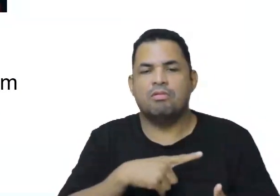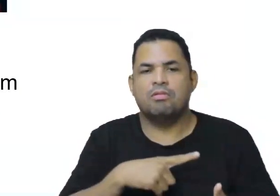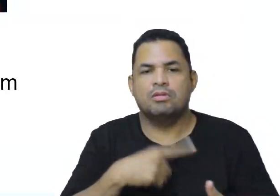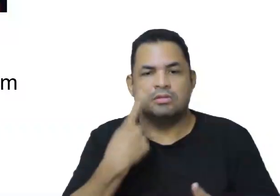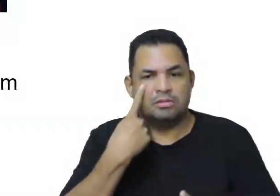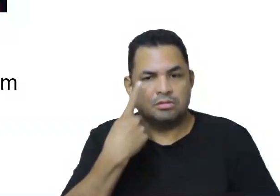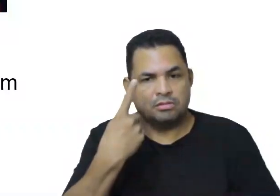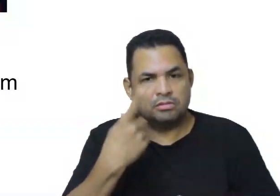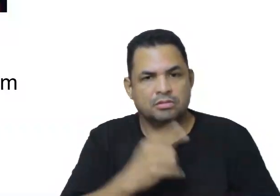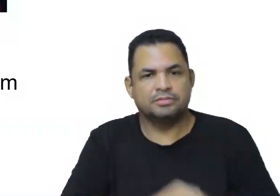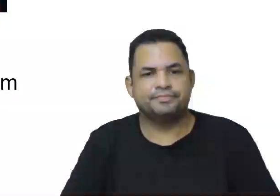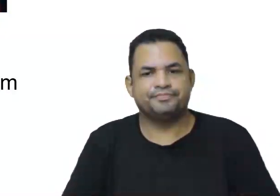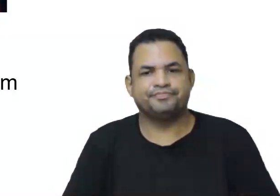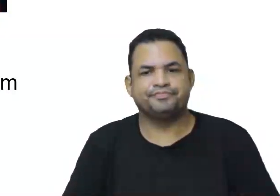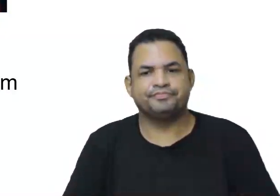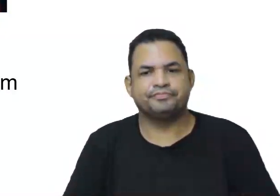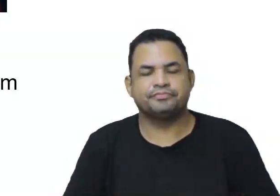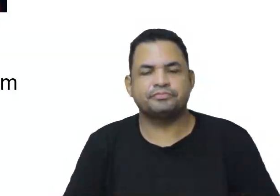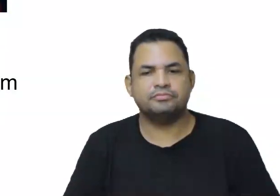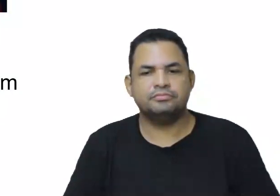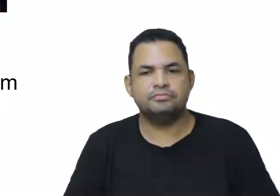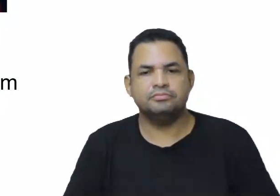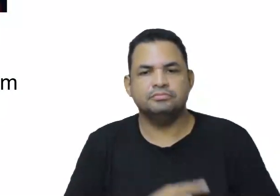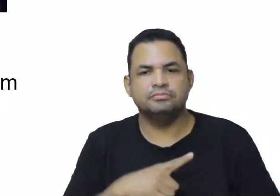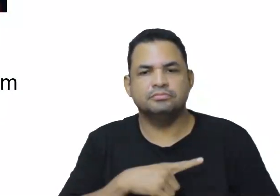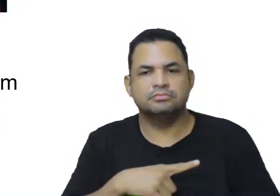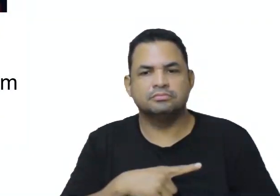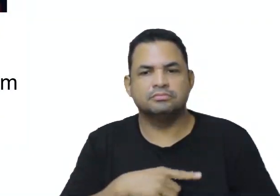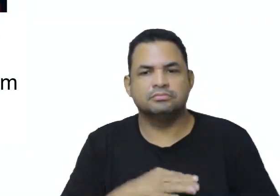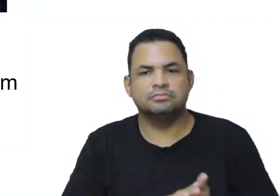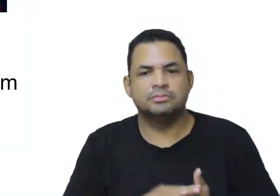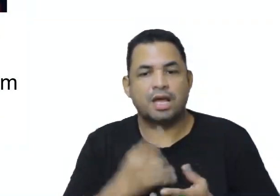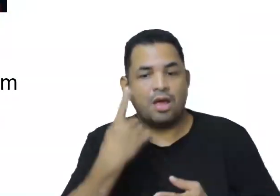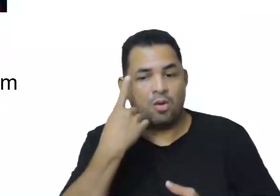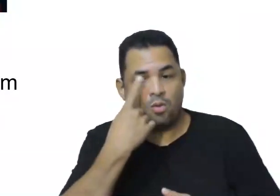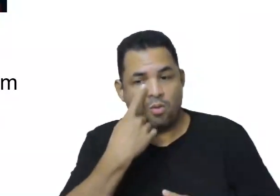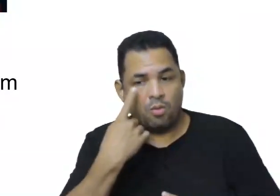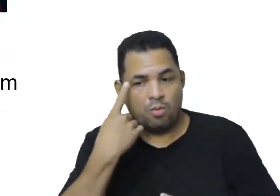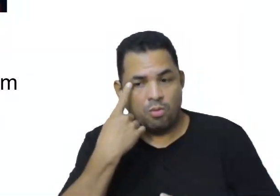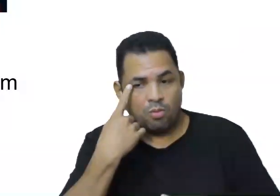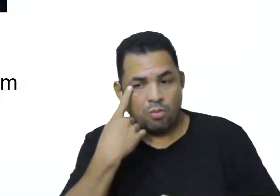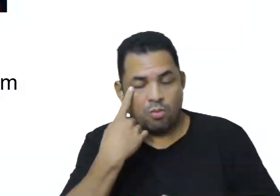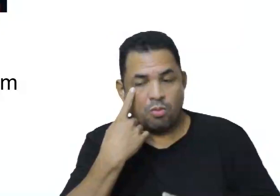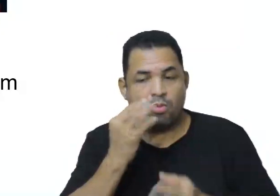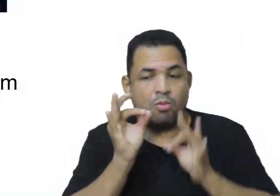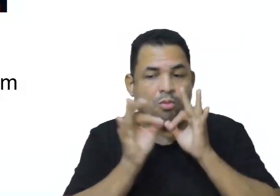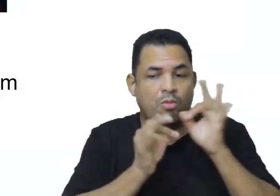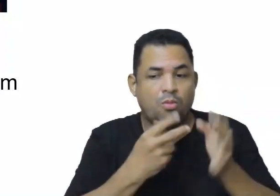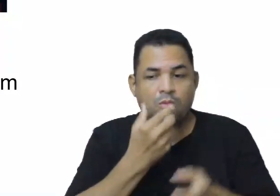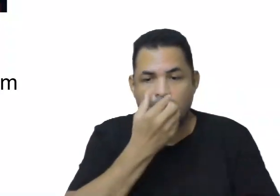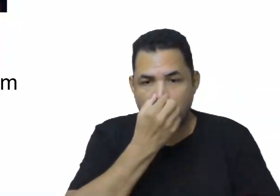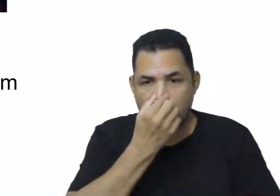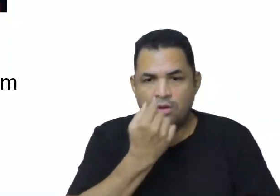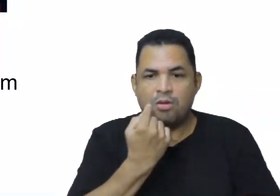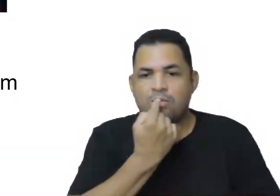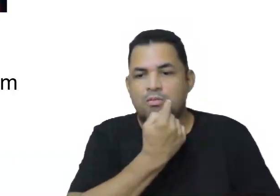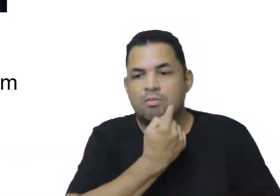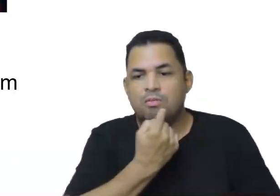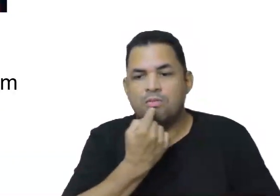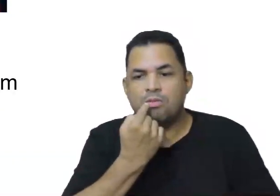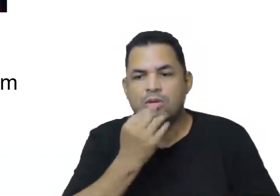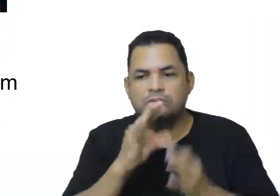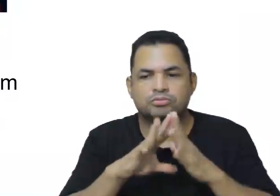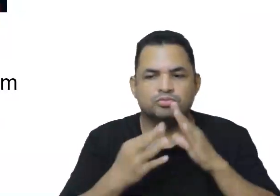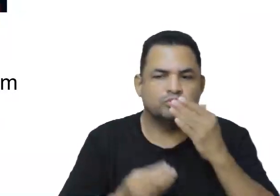fácil você imaginar, né? Que está tendo aqui formação do olho, do nariz, da boca, está tudo